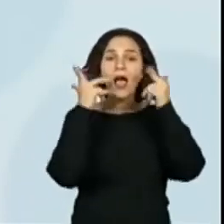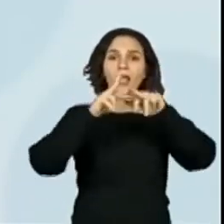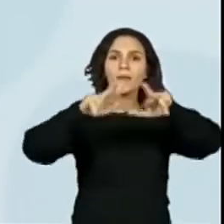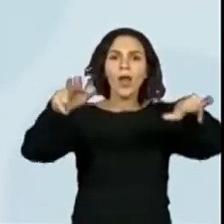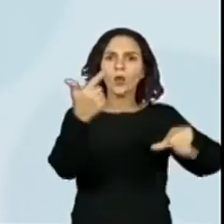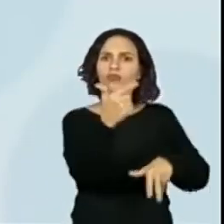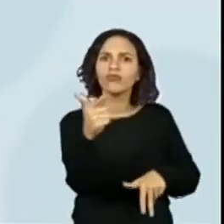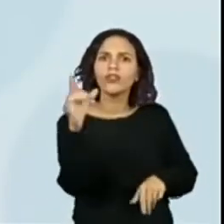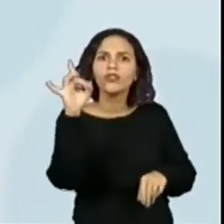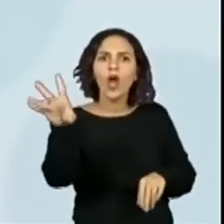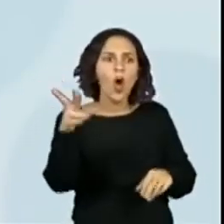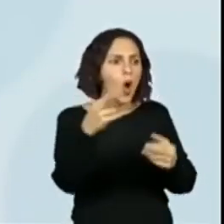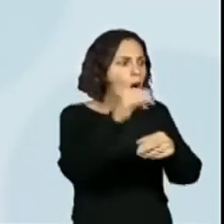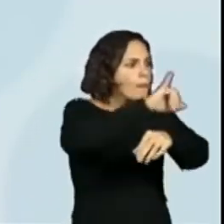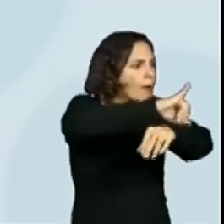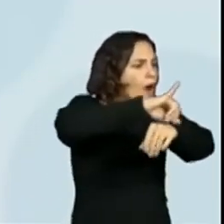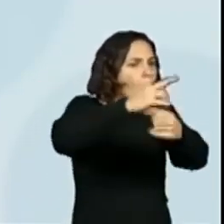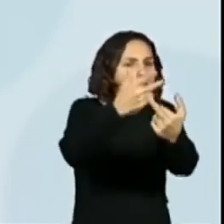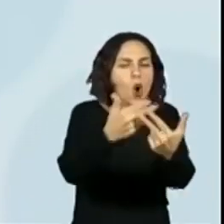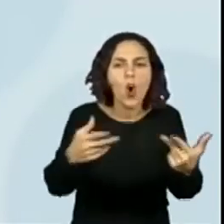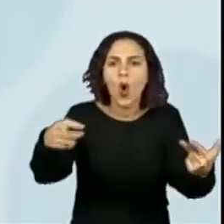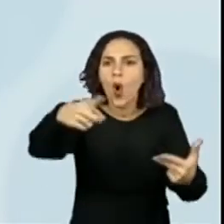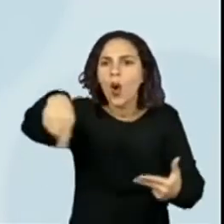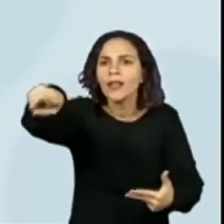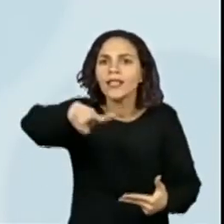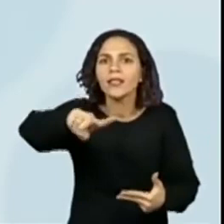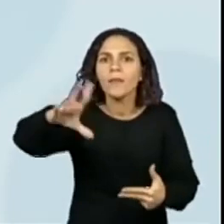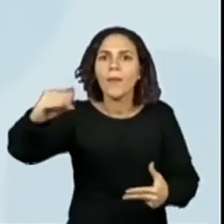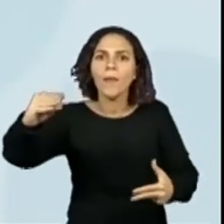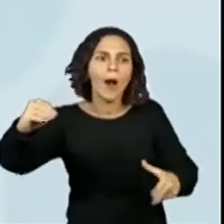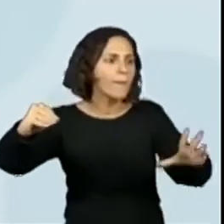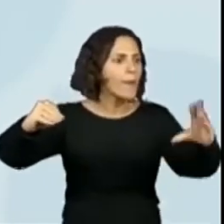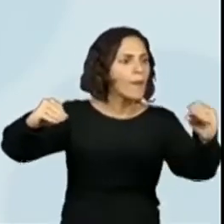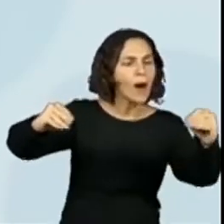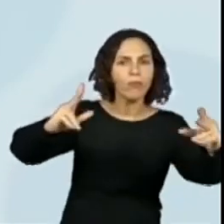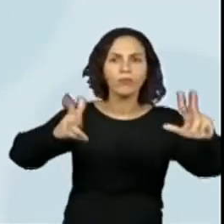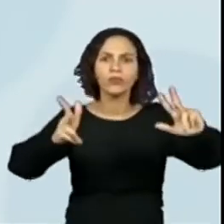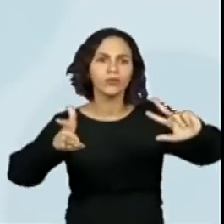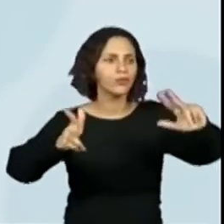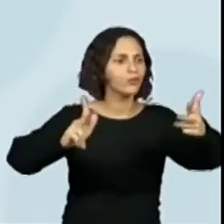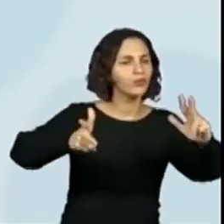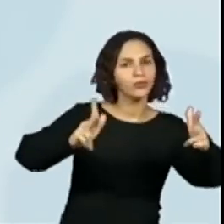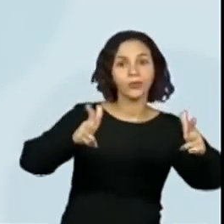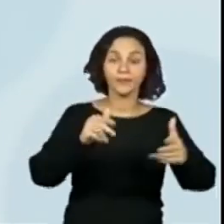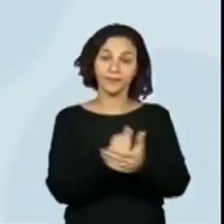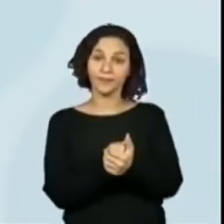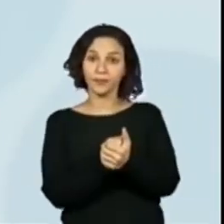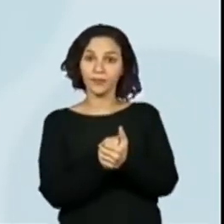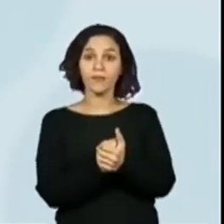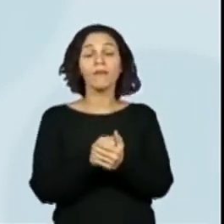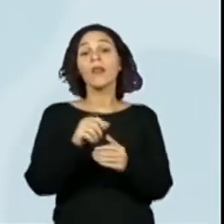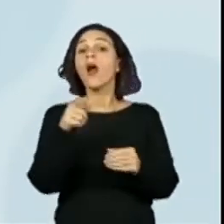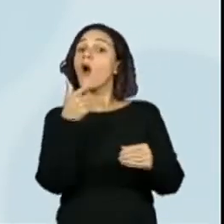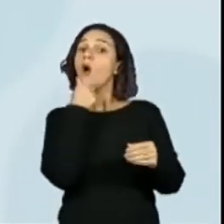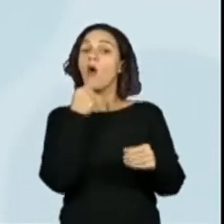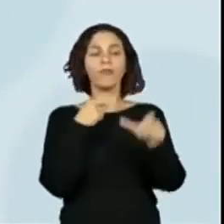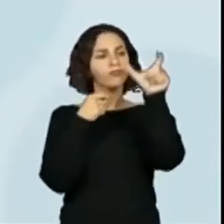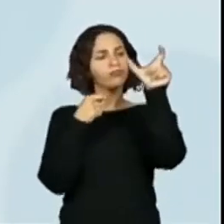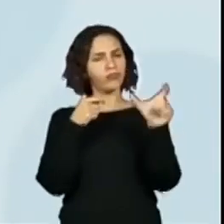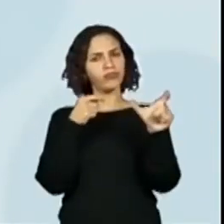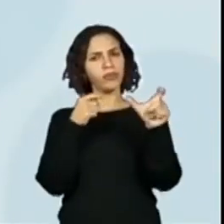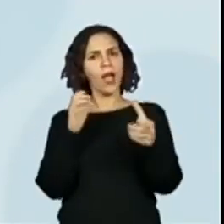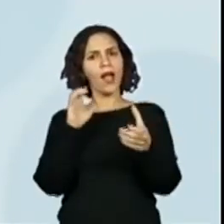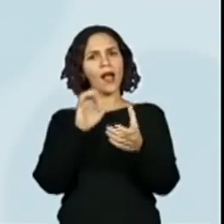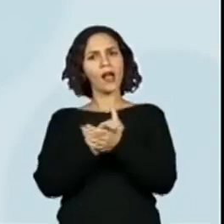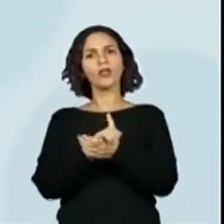falavam. A filha da cobra grande, contam, casara-se com um moço.